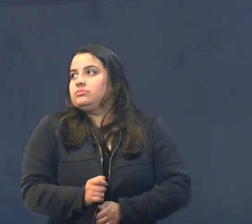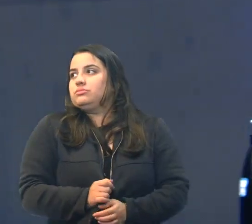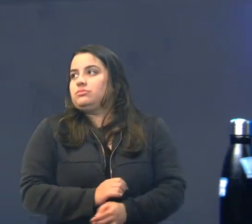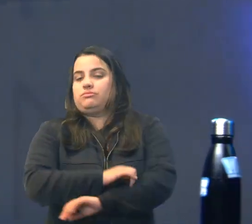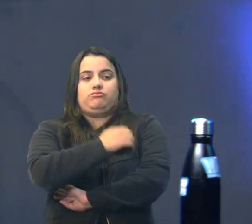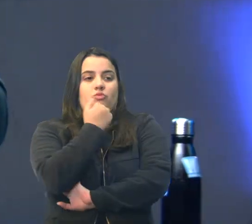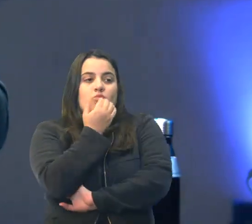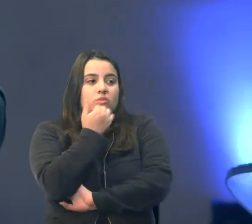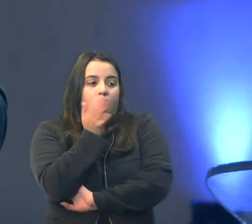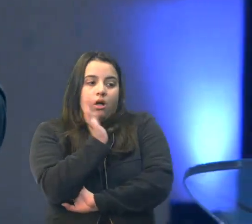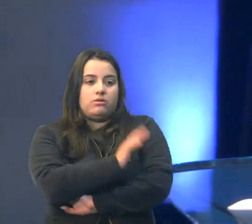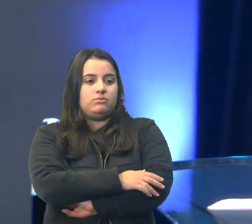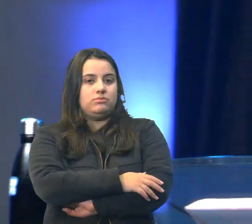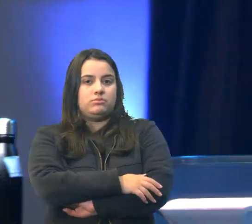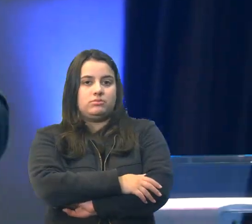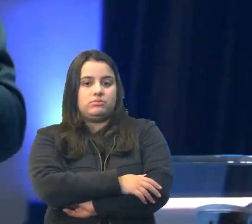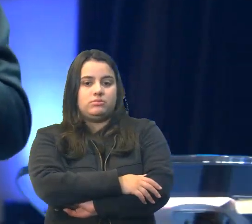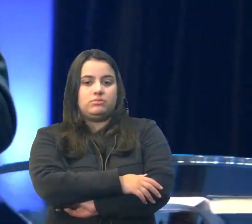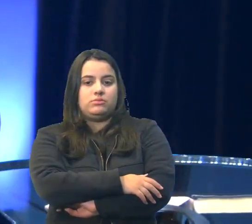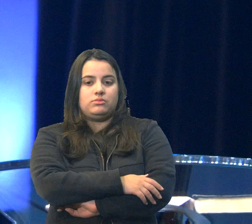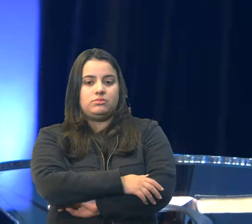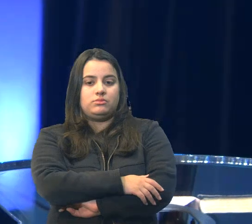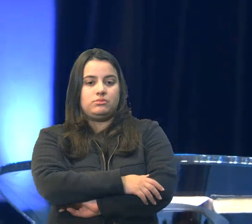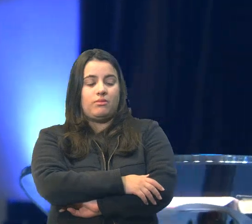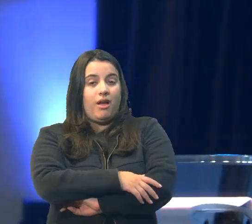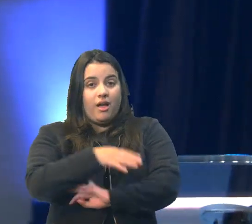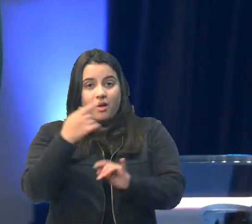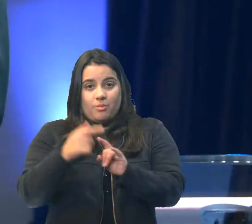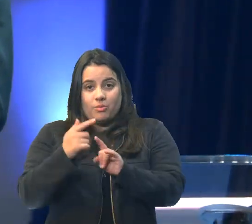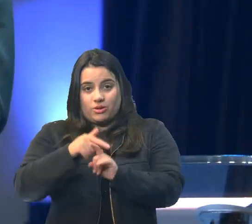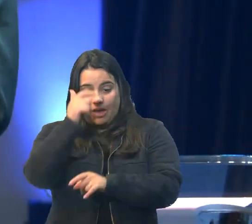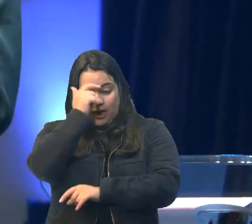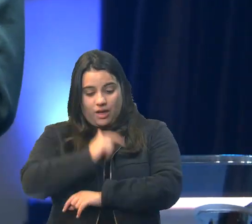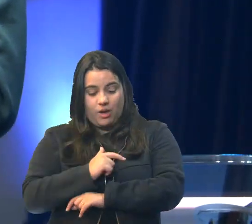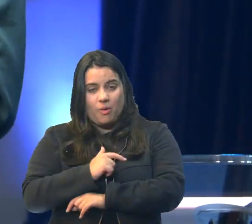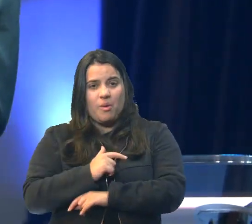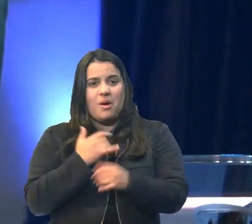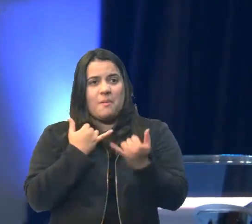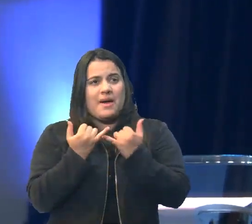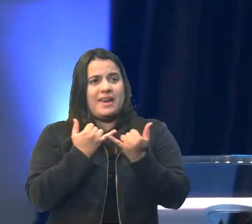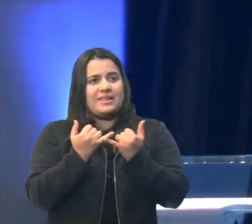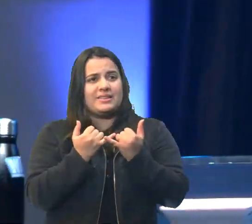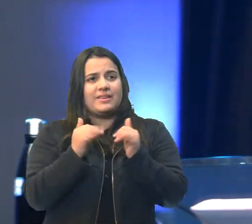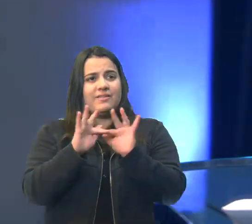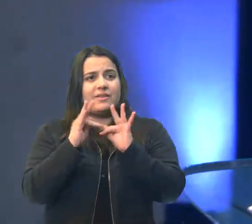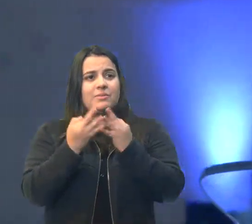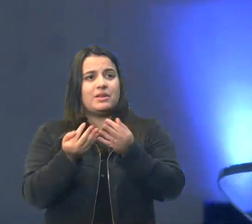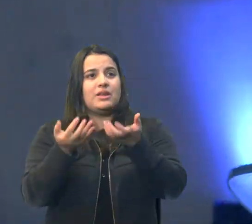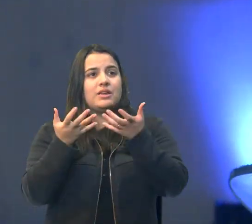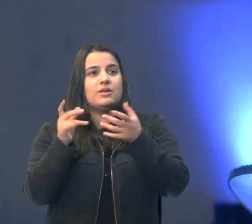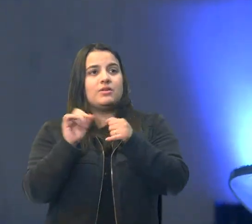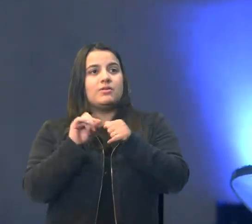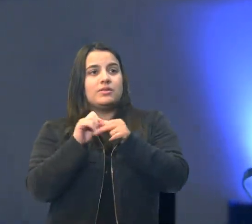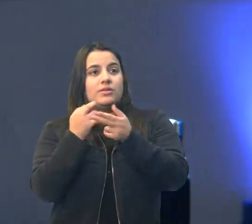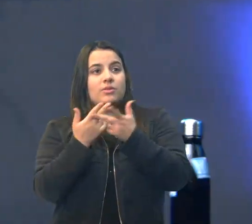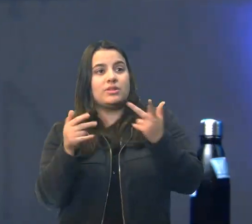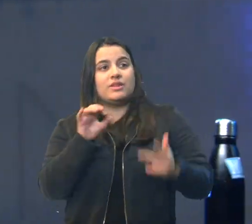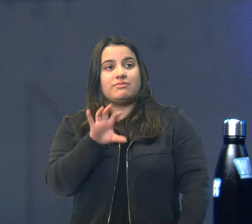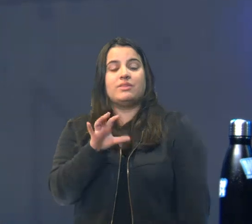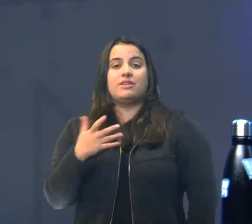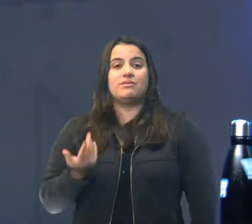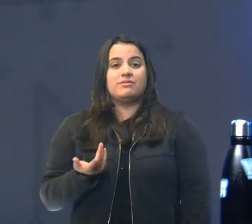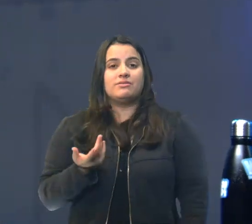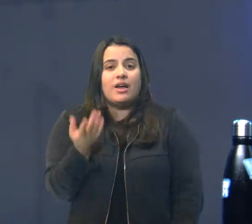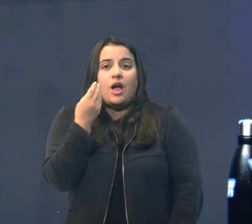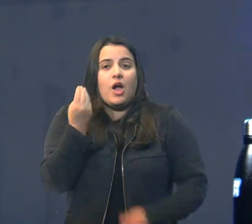Não dá. Porque ele está me colocando numa posição em que eu vou querer fazer as coisas ali do jeito, vai